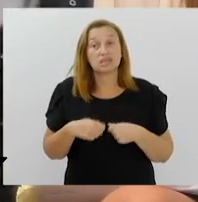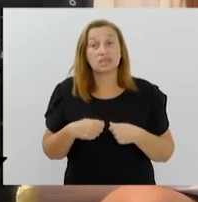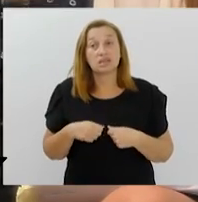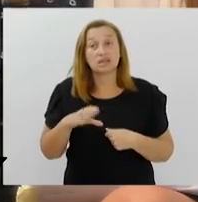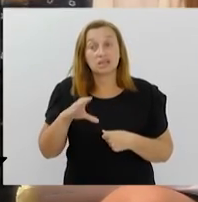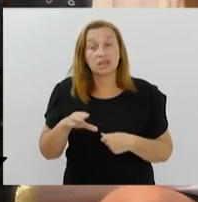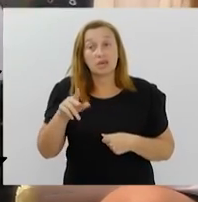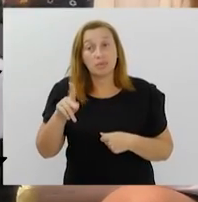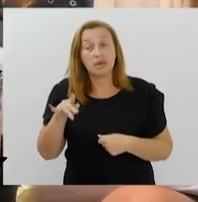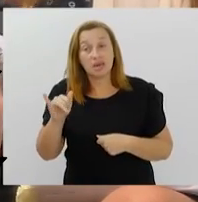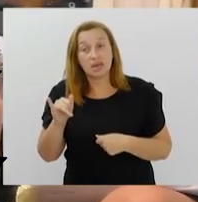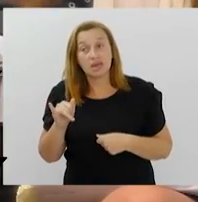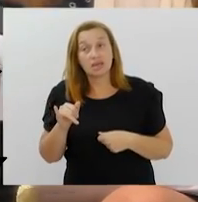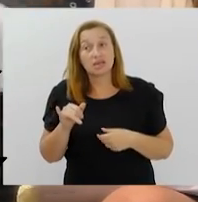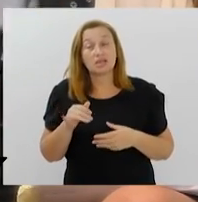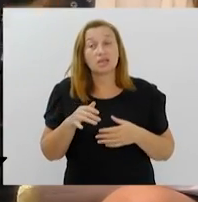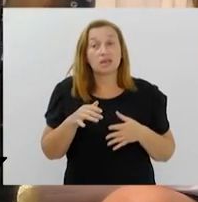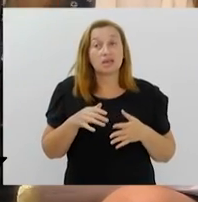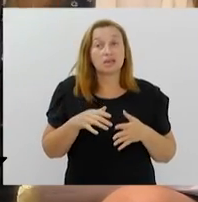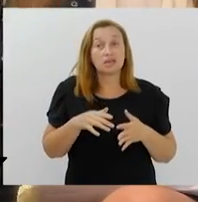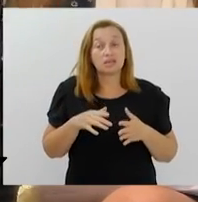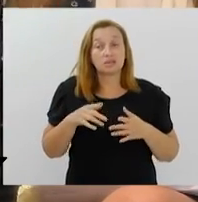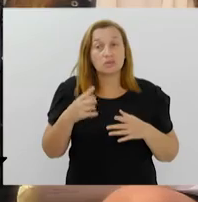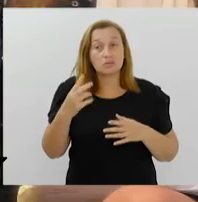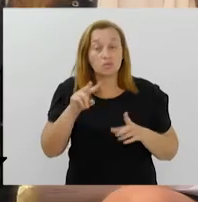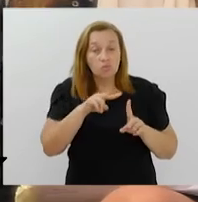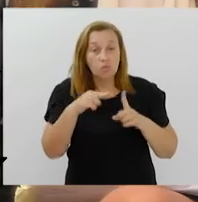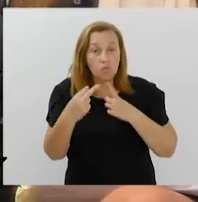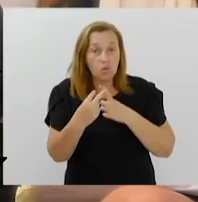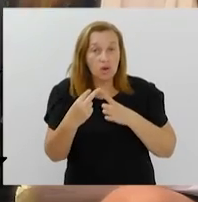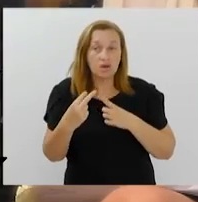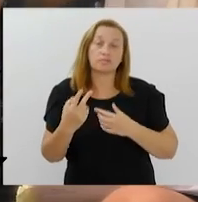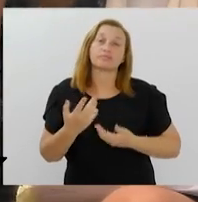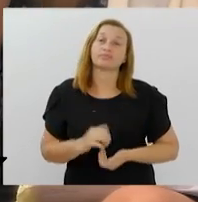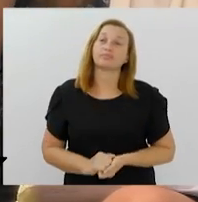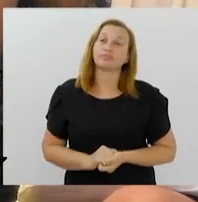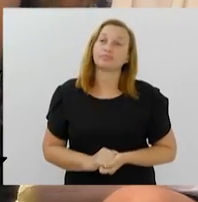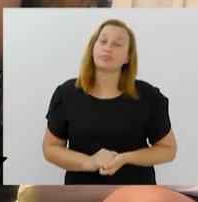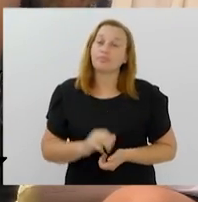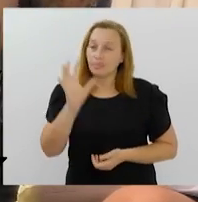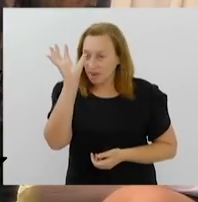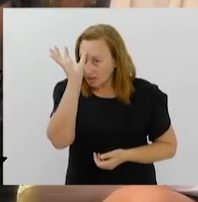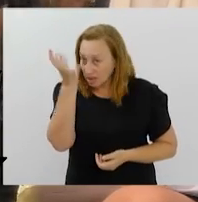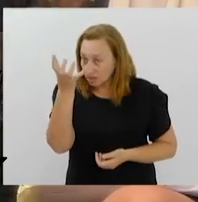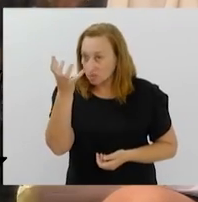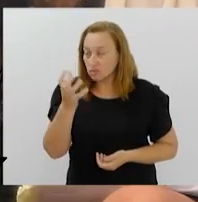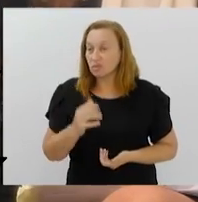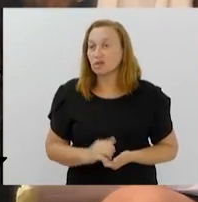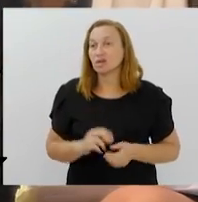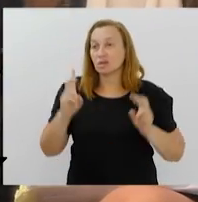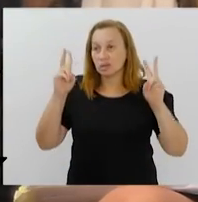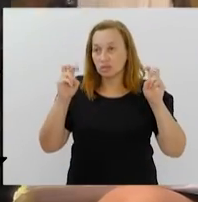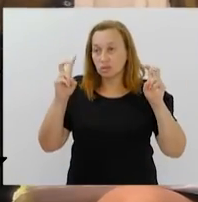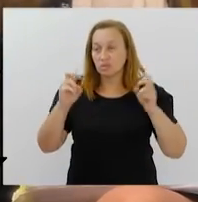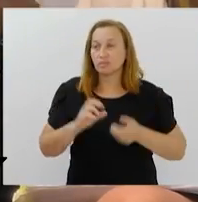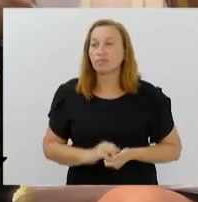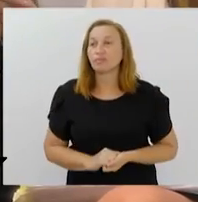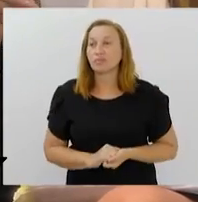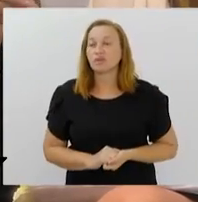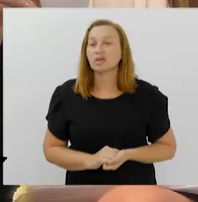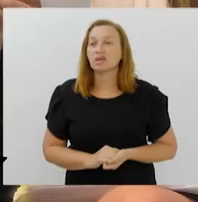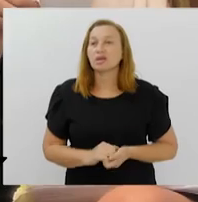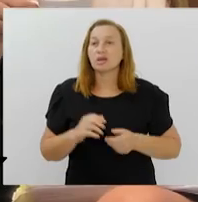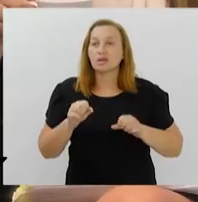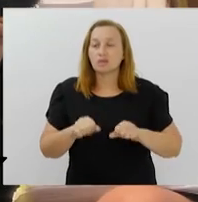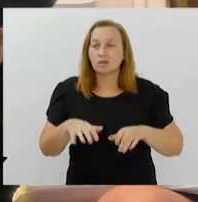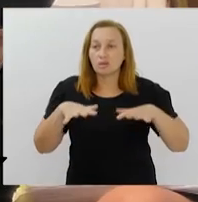está tendo esse condão tem que ter um olhar resolutivo para resolver a situação né nas audiências